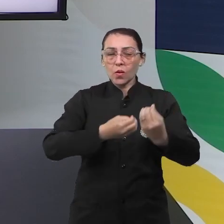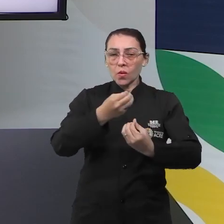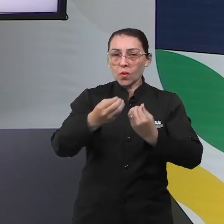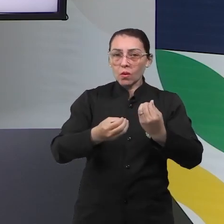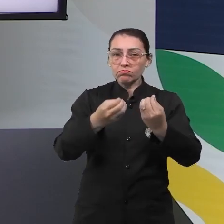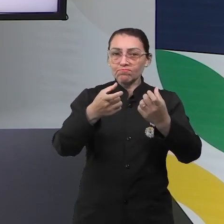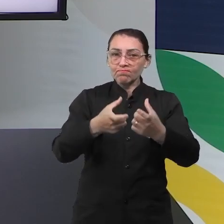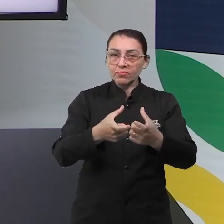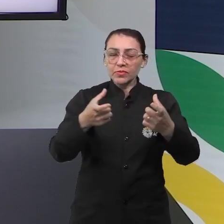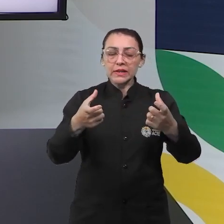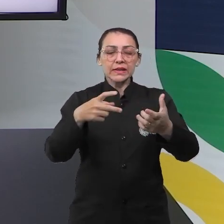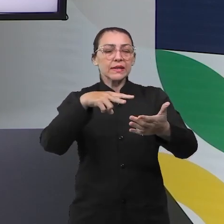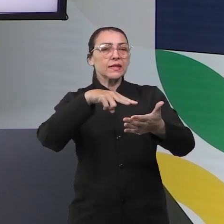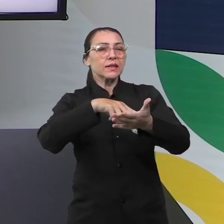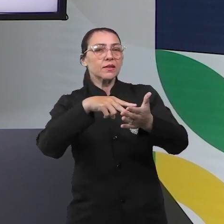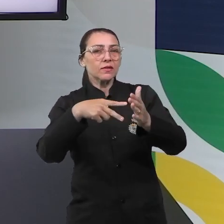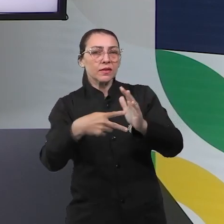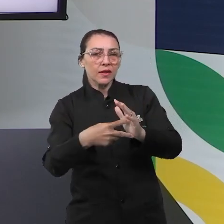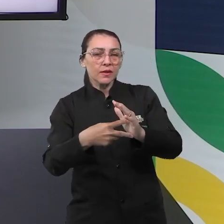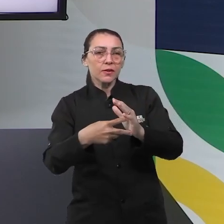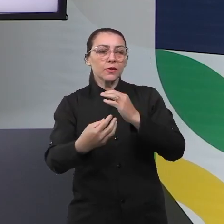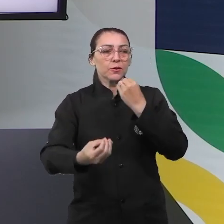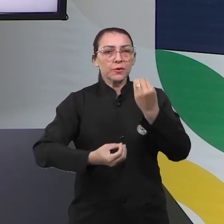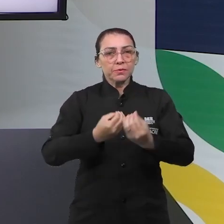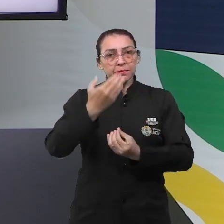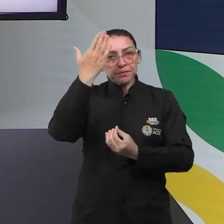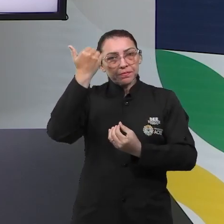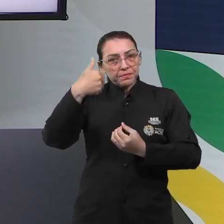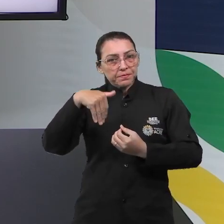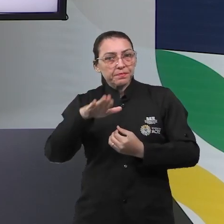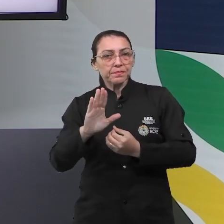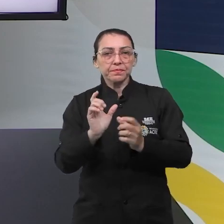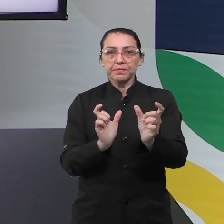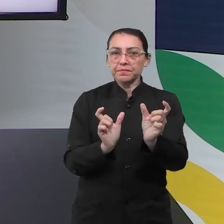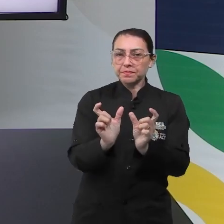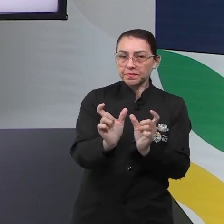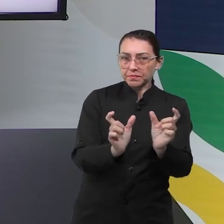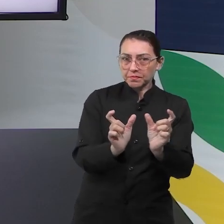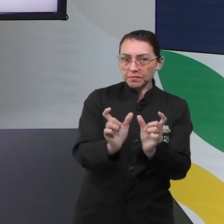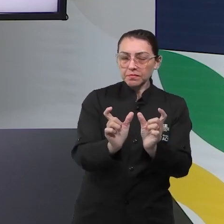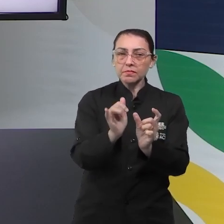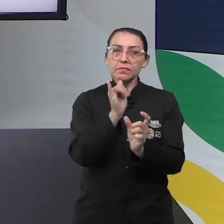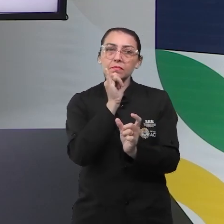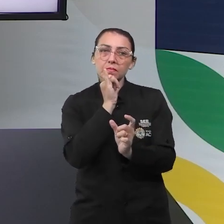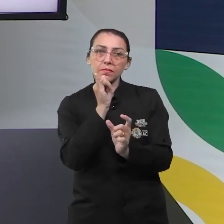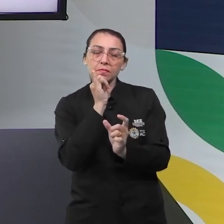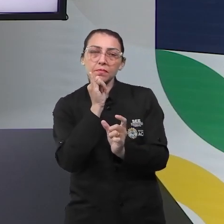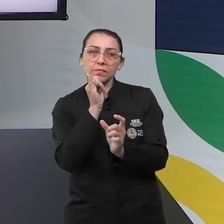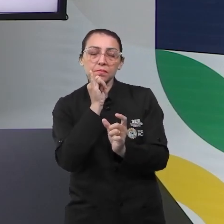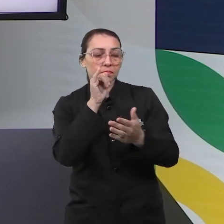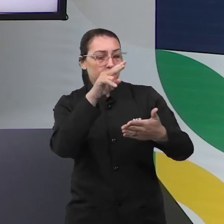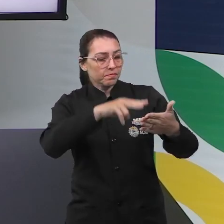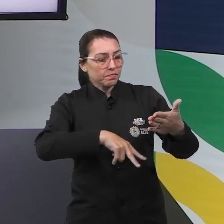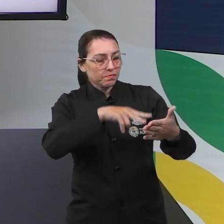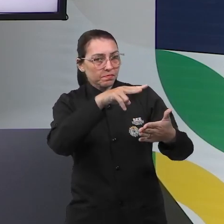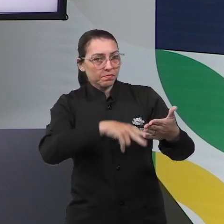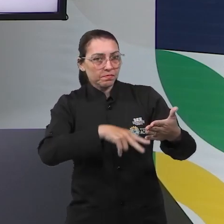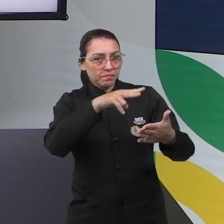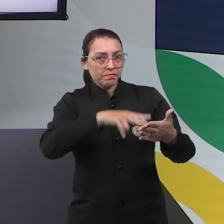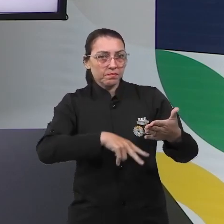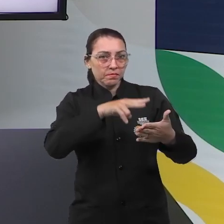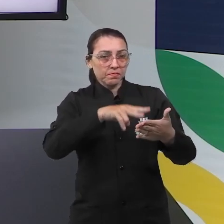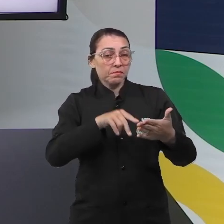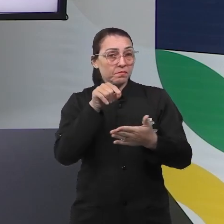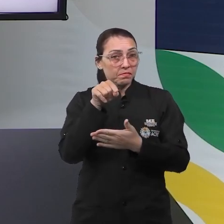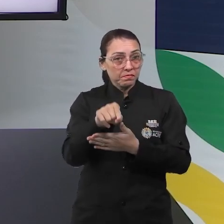aumentar esses significados? Como saber mais sobre as palavras? Um bom exemplo disso é a leitura. Cada vez